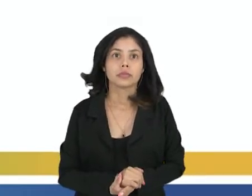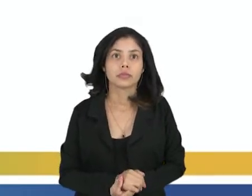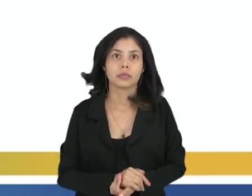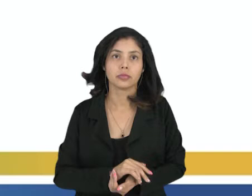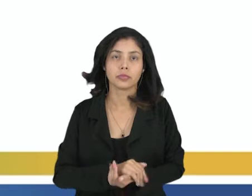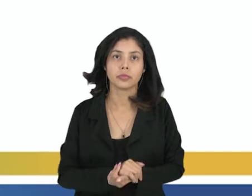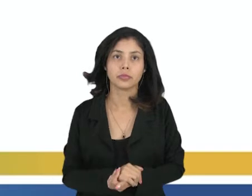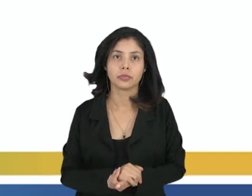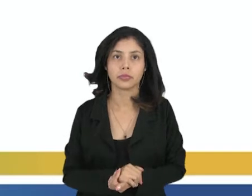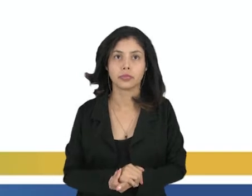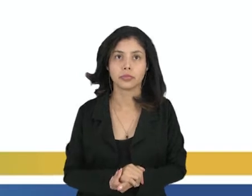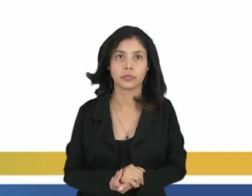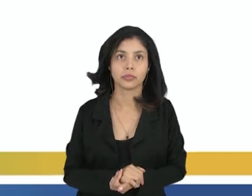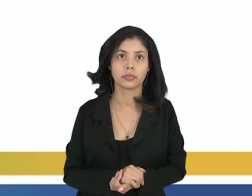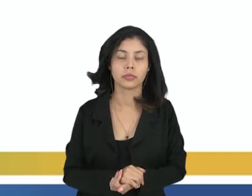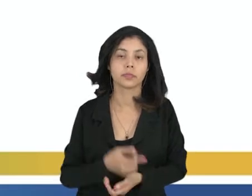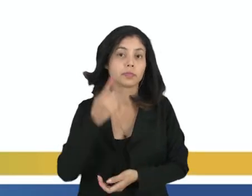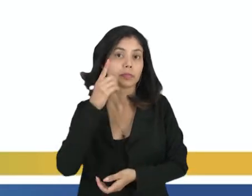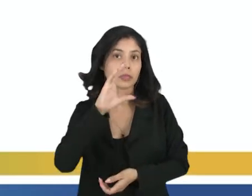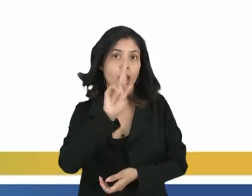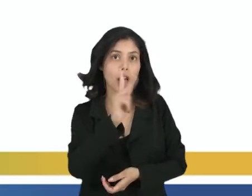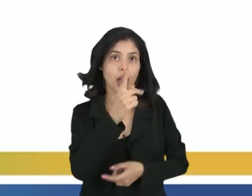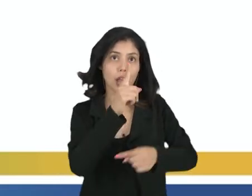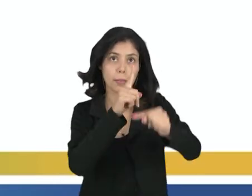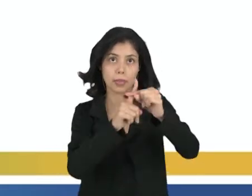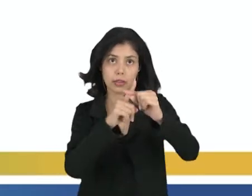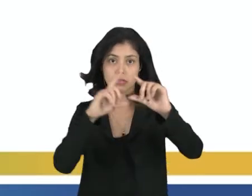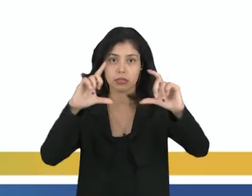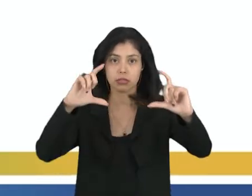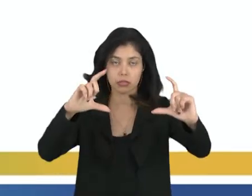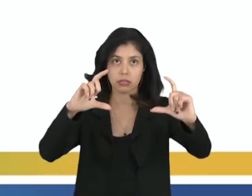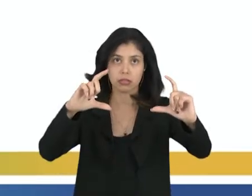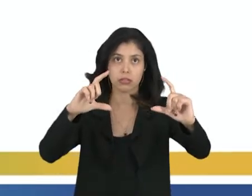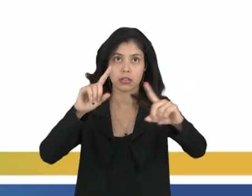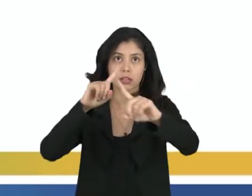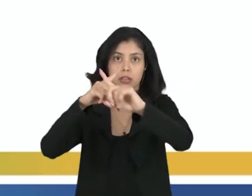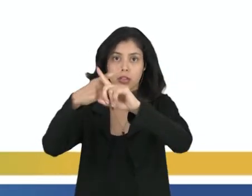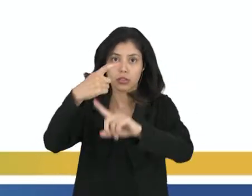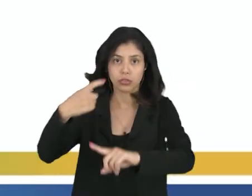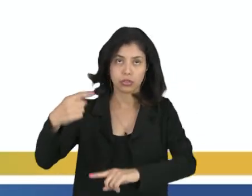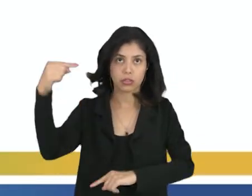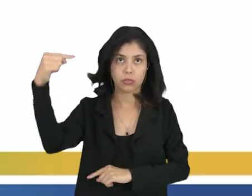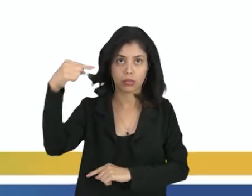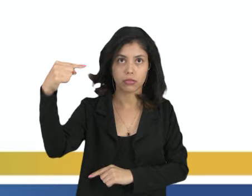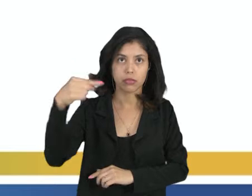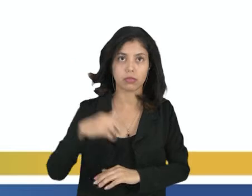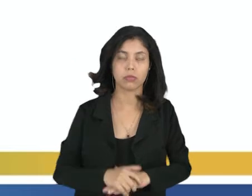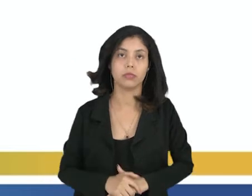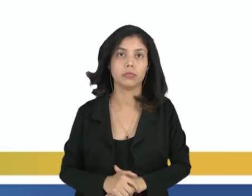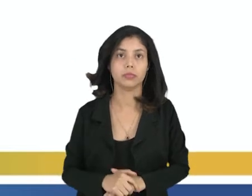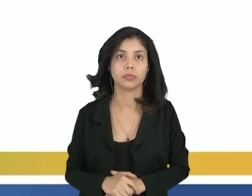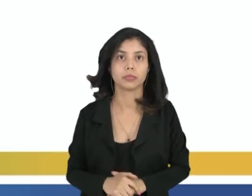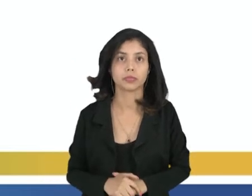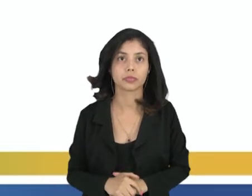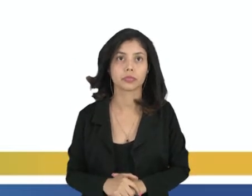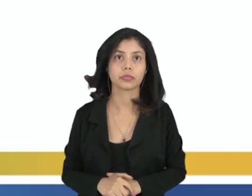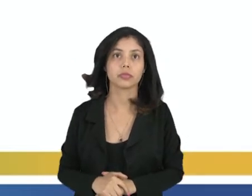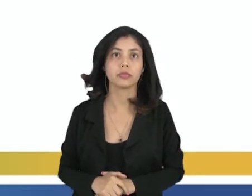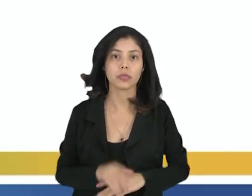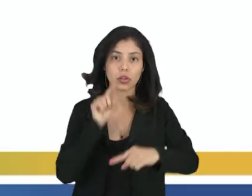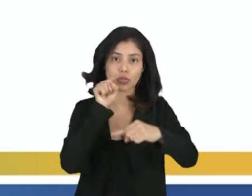pegar a concentração de íons formado nos produtos, né? E nós